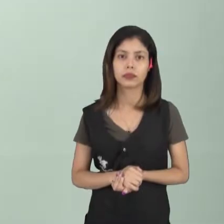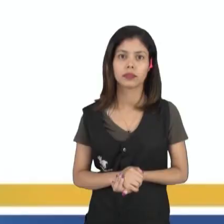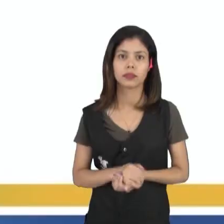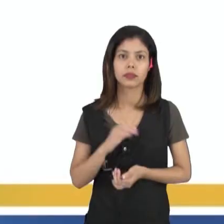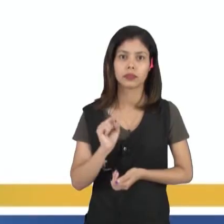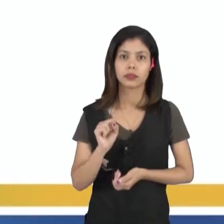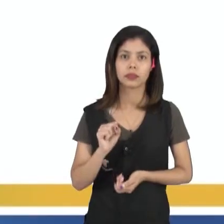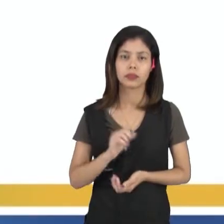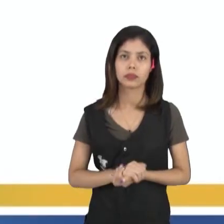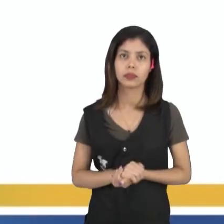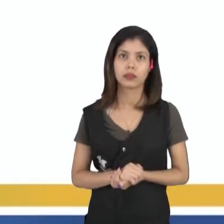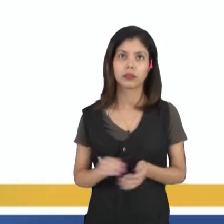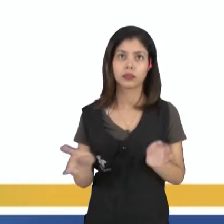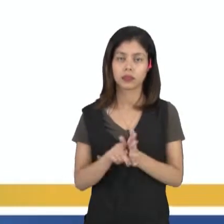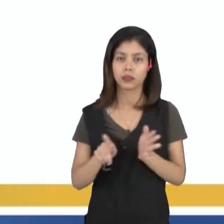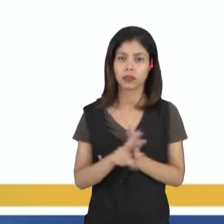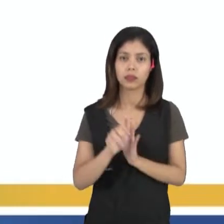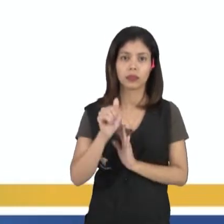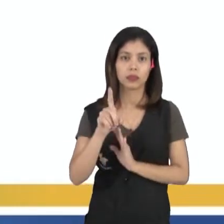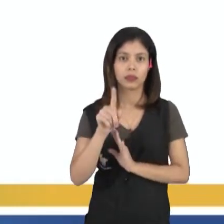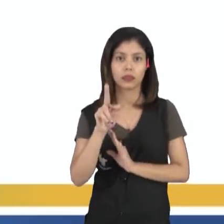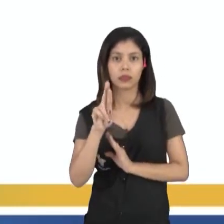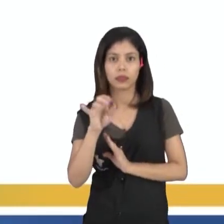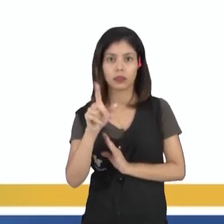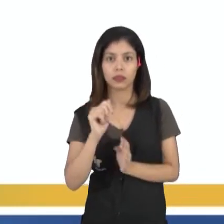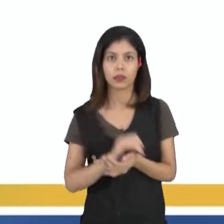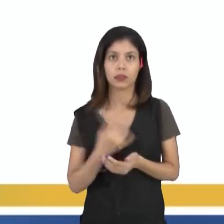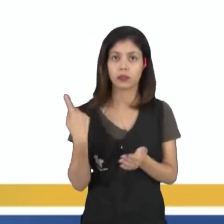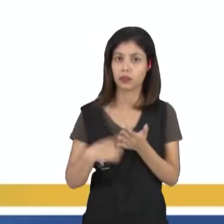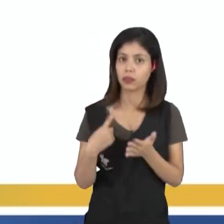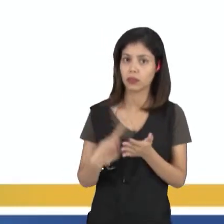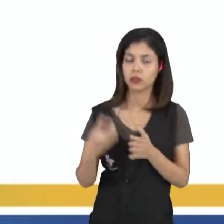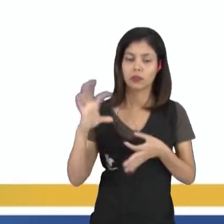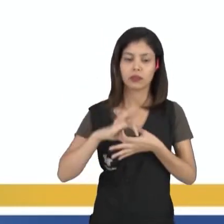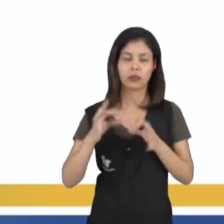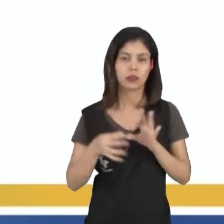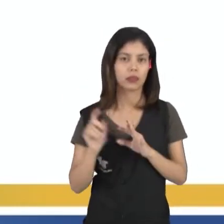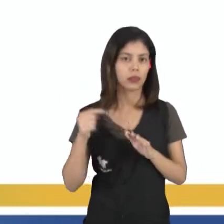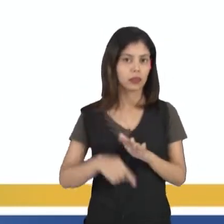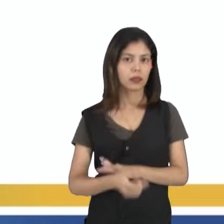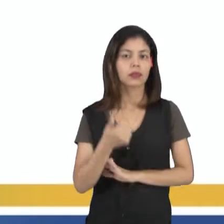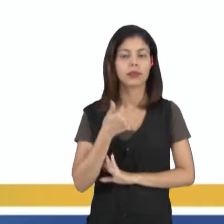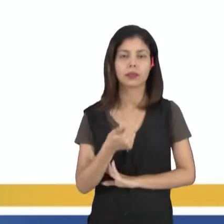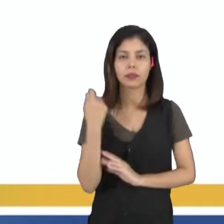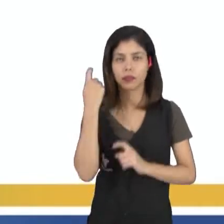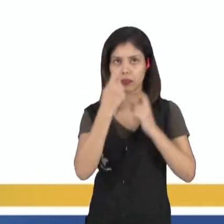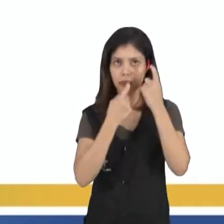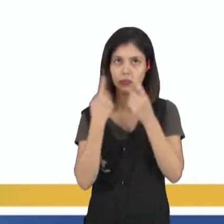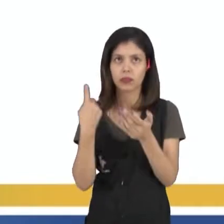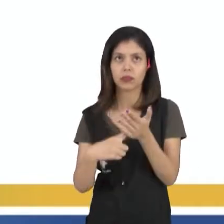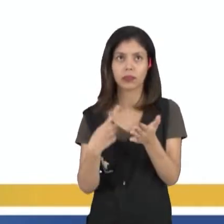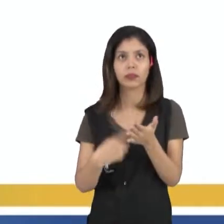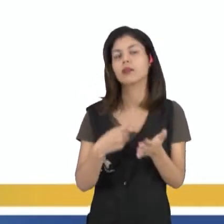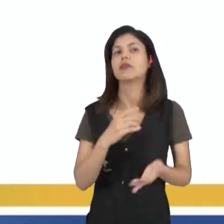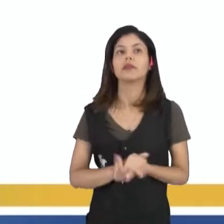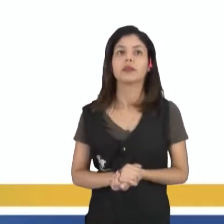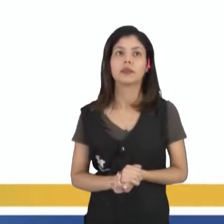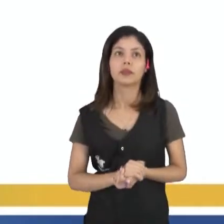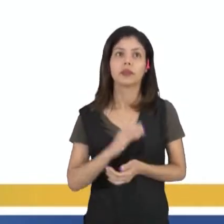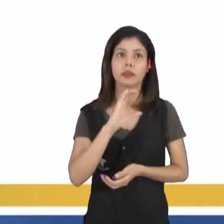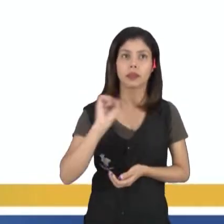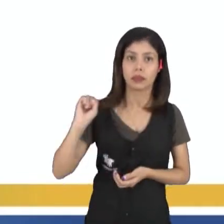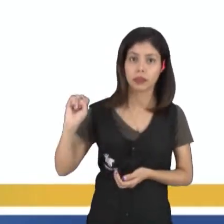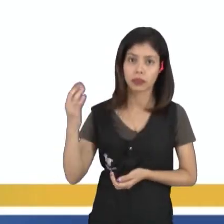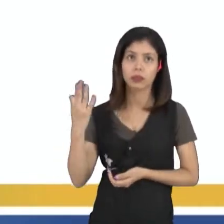oração subordinada adverbial ali, condicional, dentro daquele contexto, tá bom? Expressa ali condição.